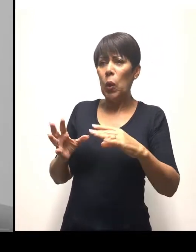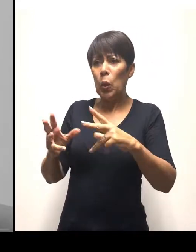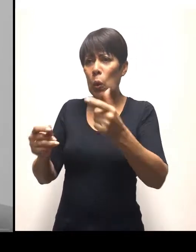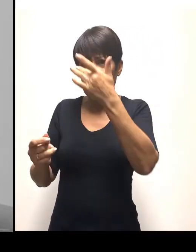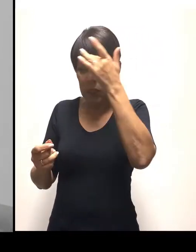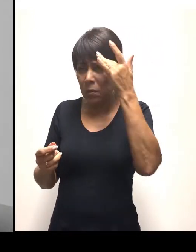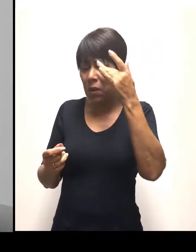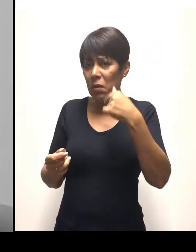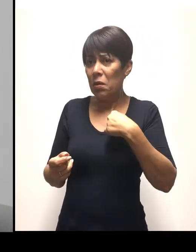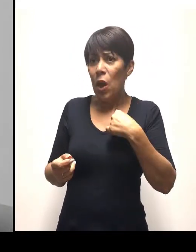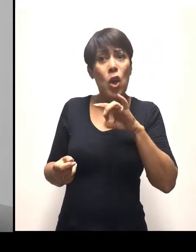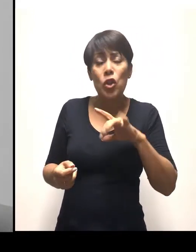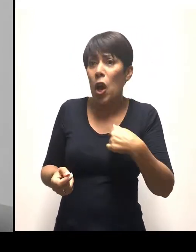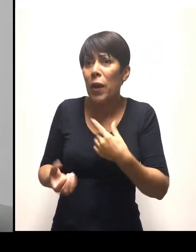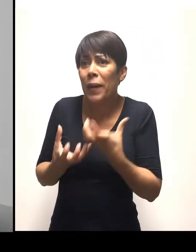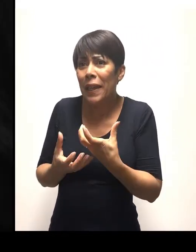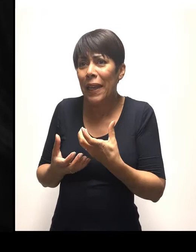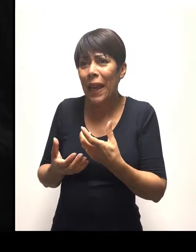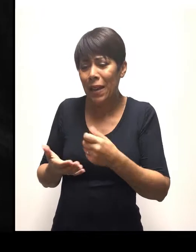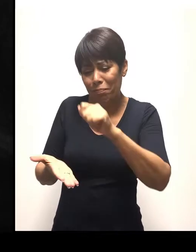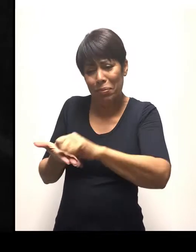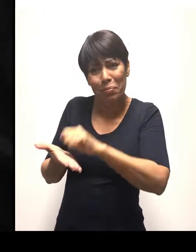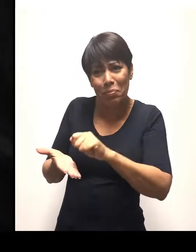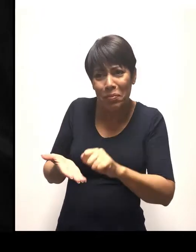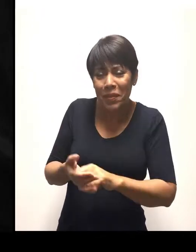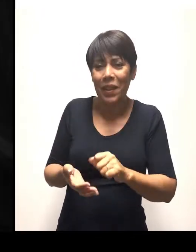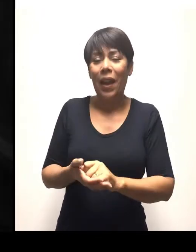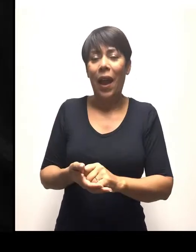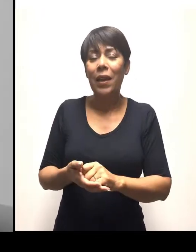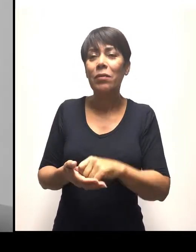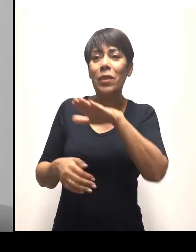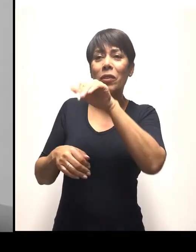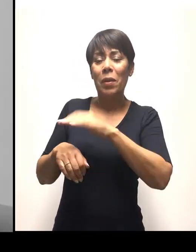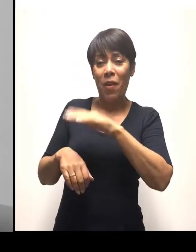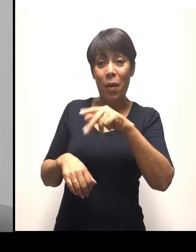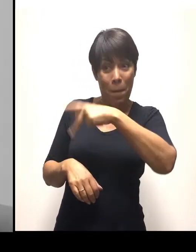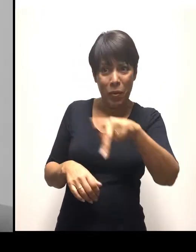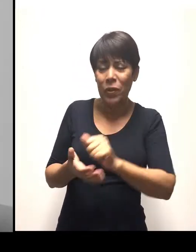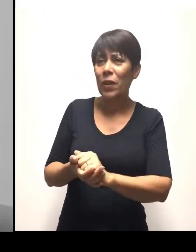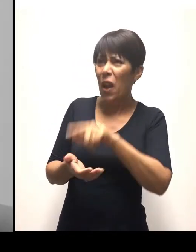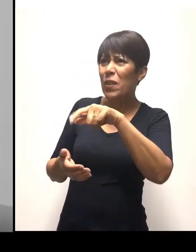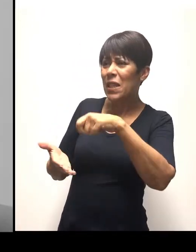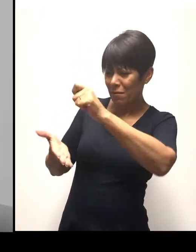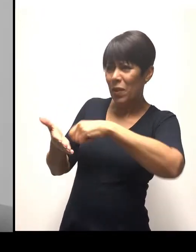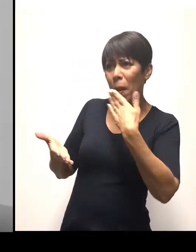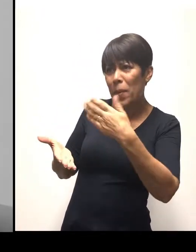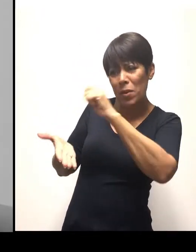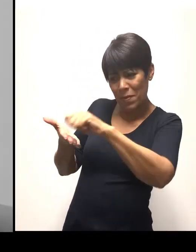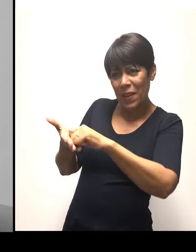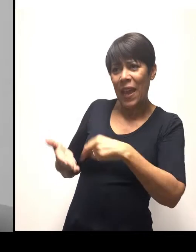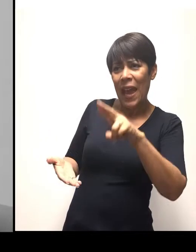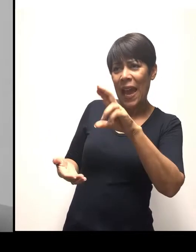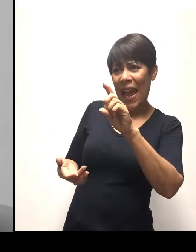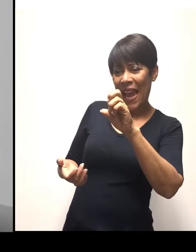na escola, eu era aquela que queria fazer redação. Que barato. E aí eu pedia para a professora, você não vai corrigir a redação hoje? Porque eu queria